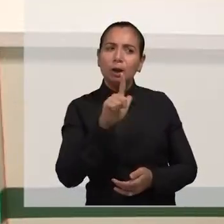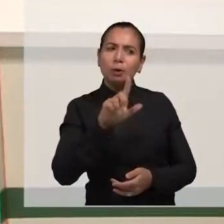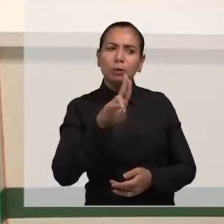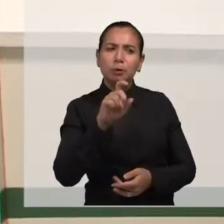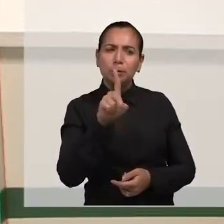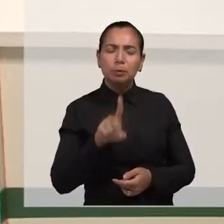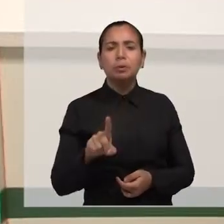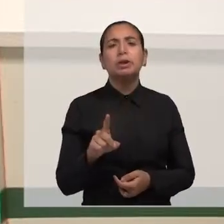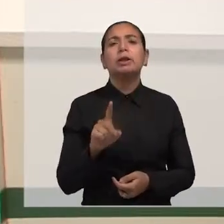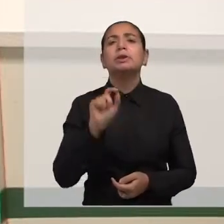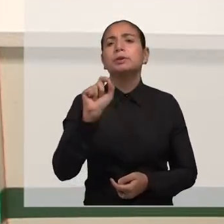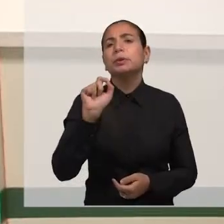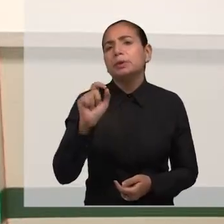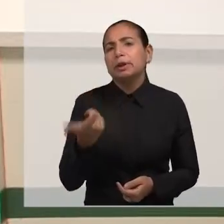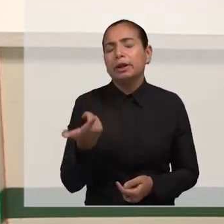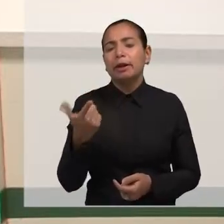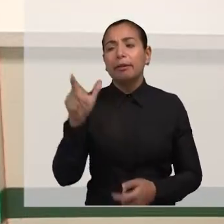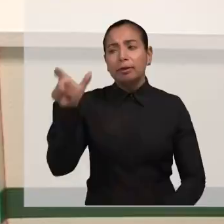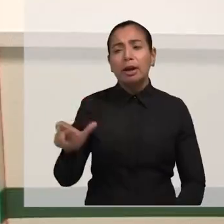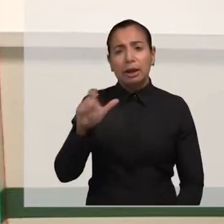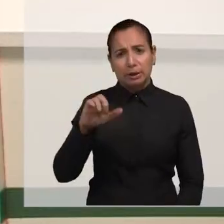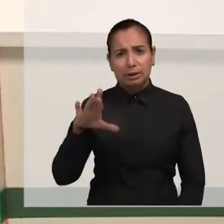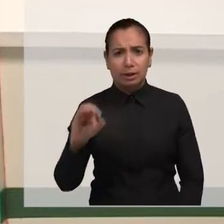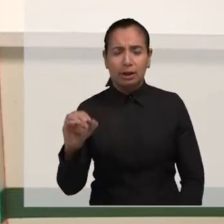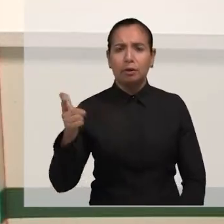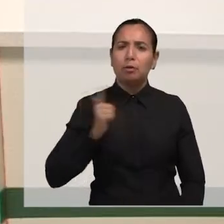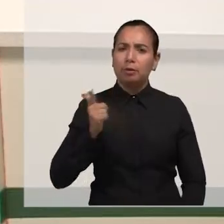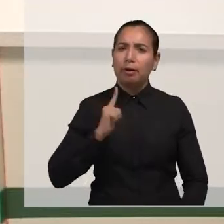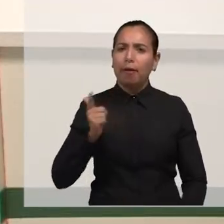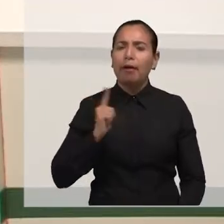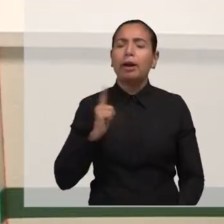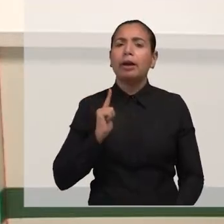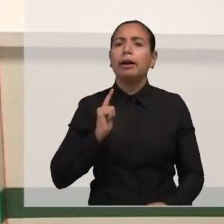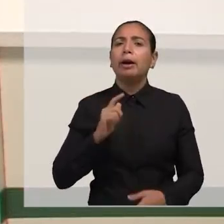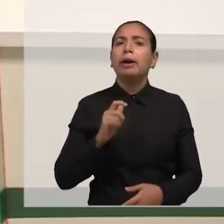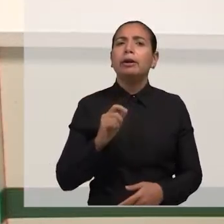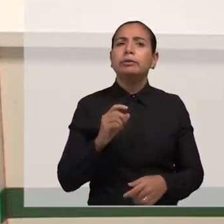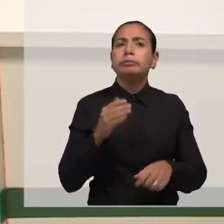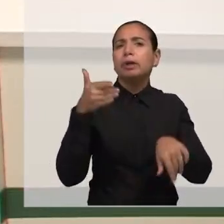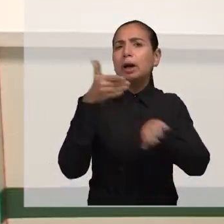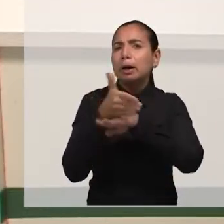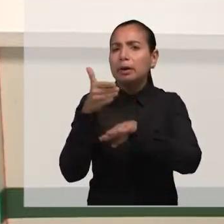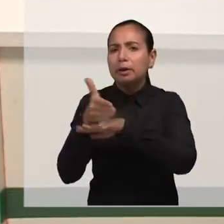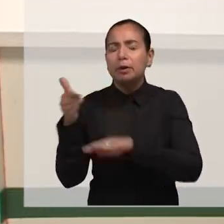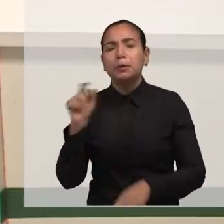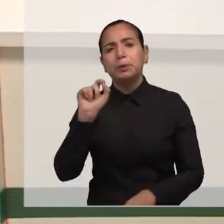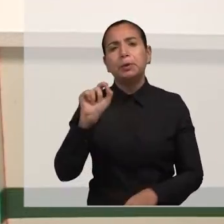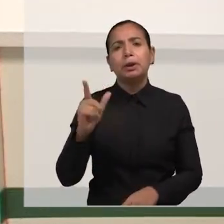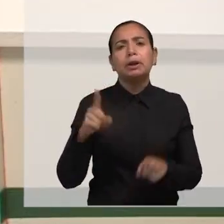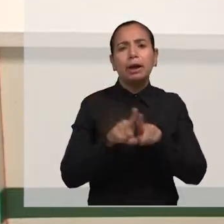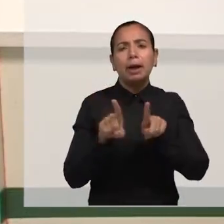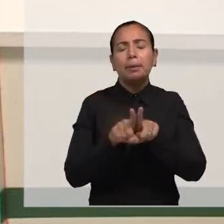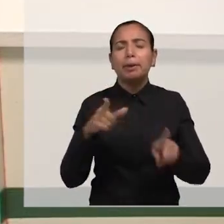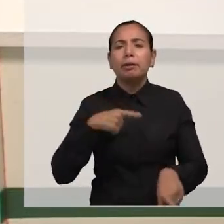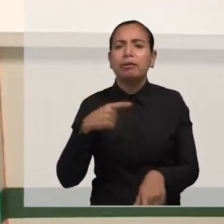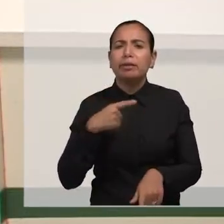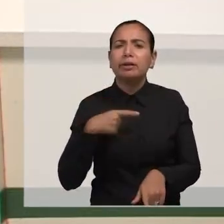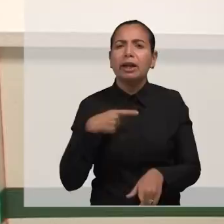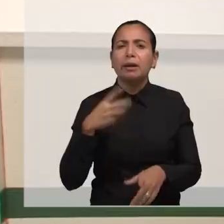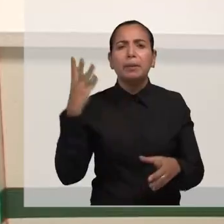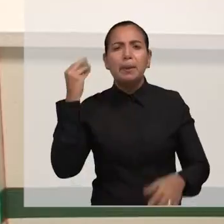além disso, o Ciro ocupou o noticiário da semana todinha, porque houve uma conversa do pessoal do Ciro com a